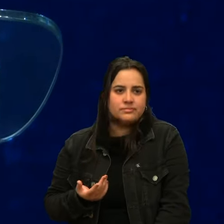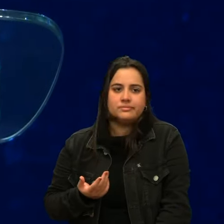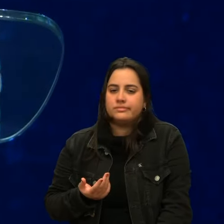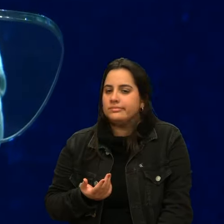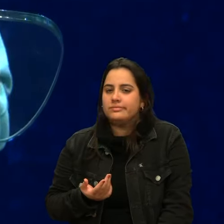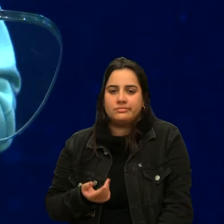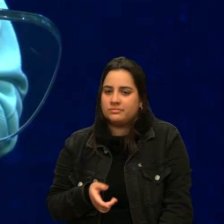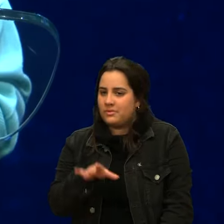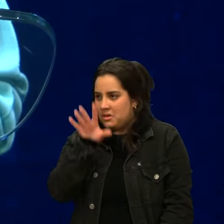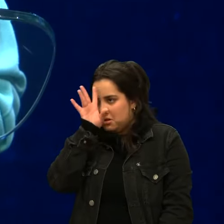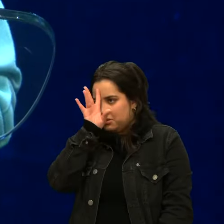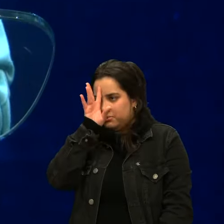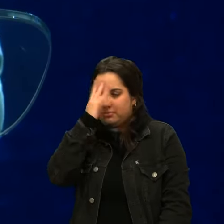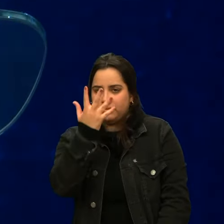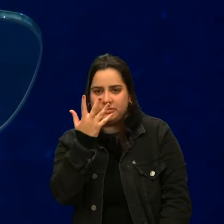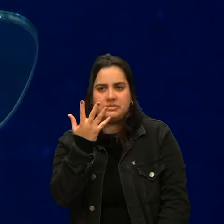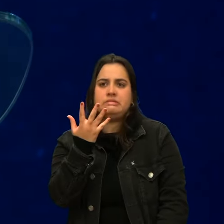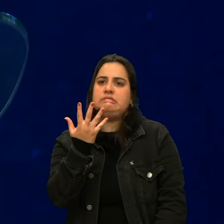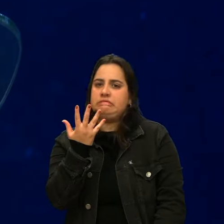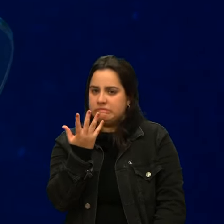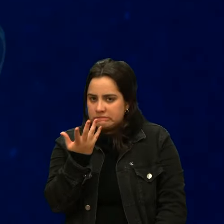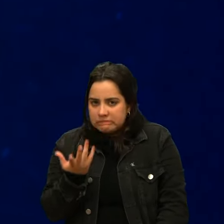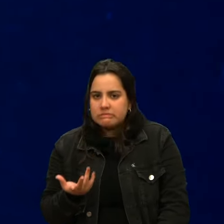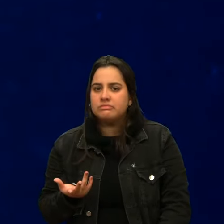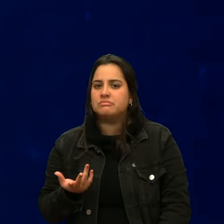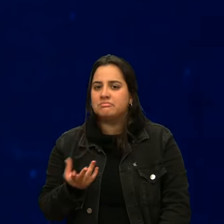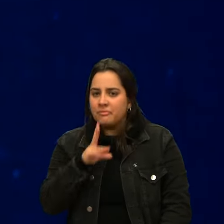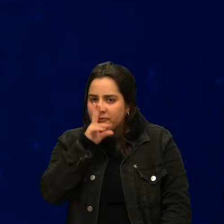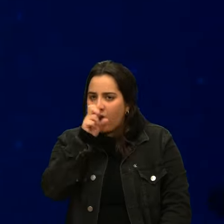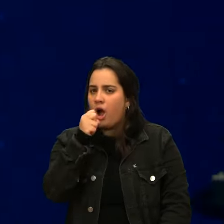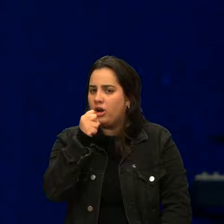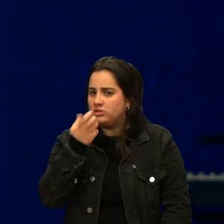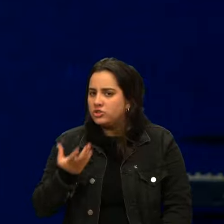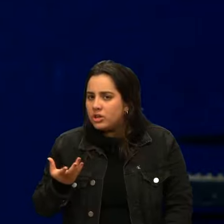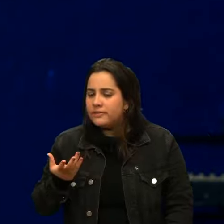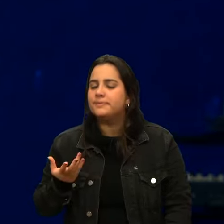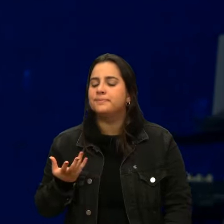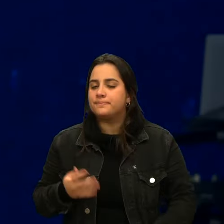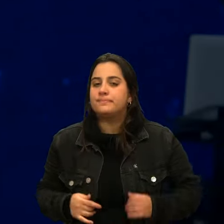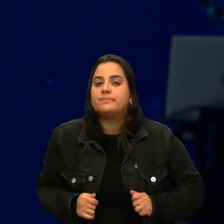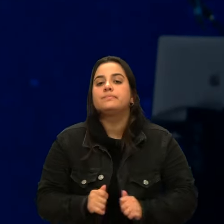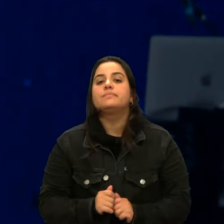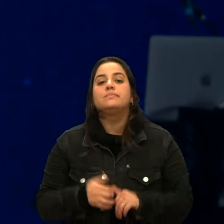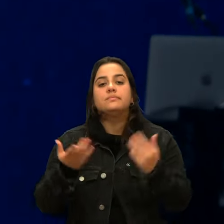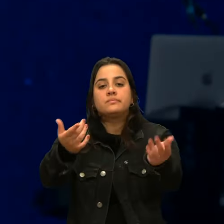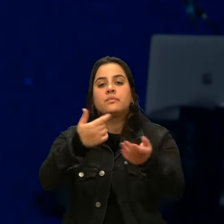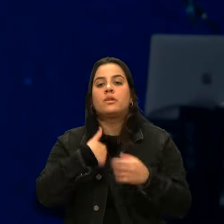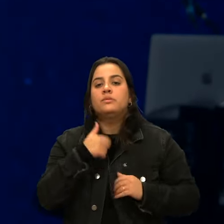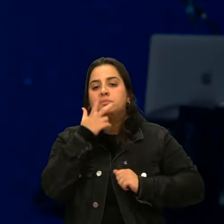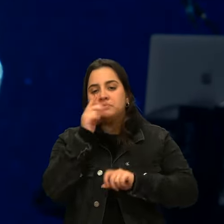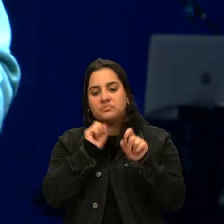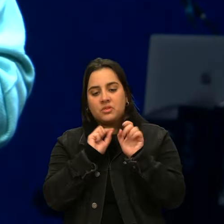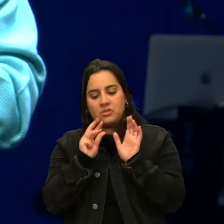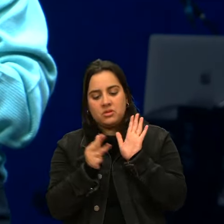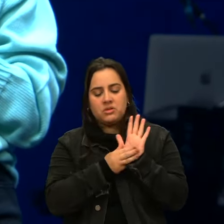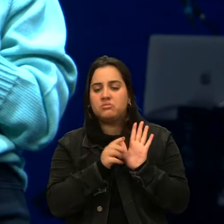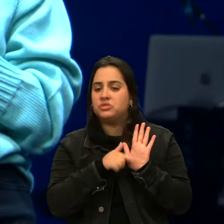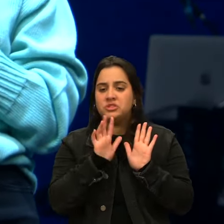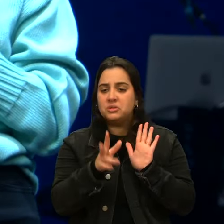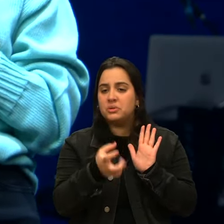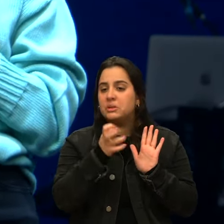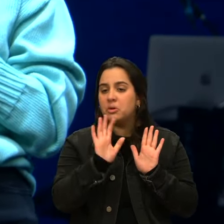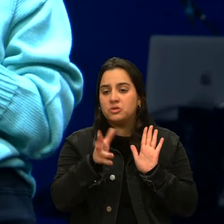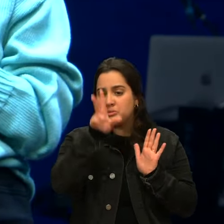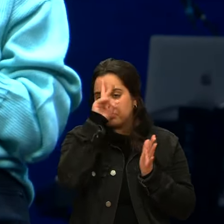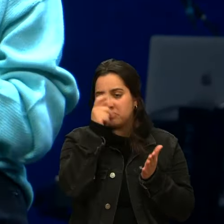muito radical. E o que eu acho interessante é porque desde o início Daniel já percebeu isso e tomou a decisão de